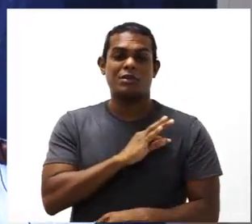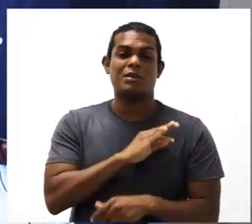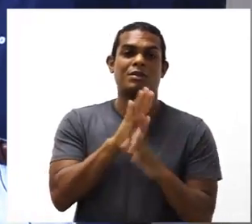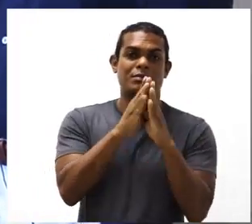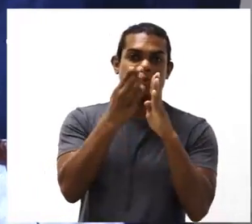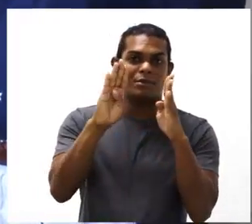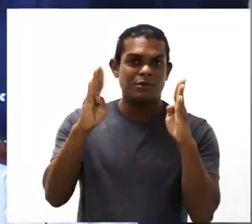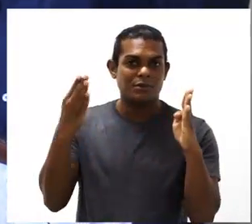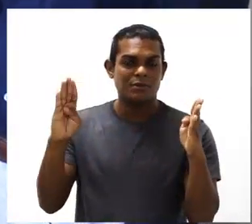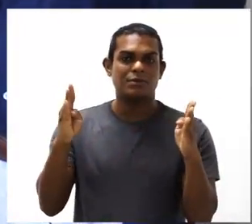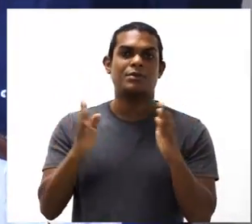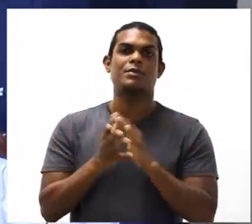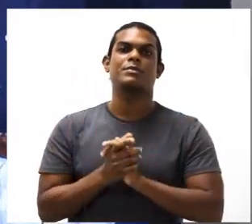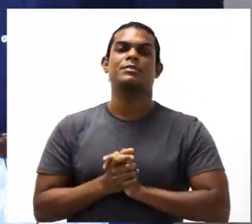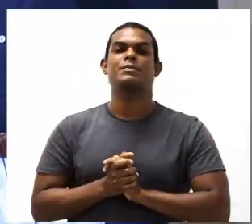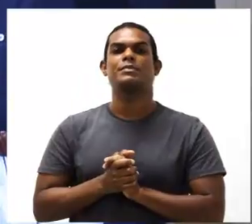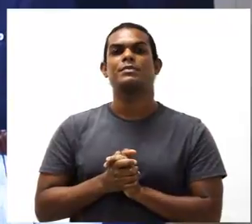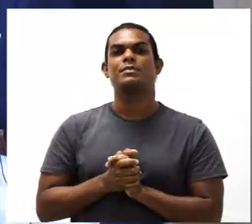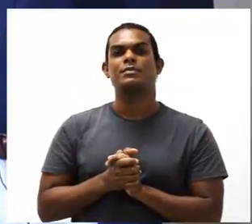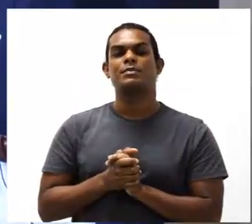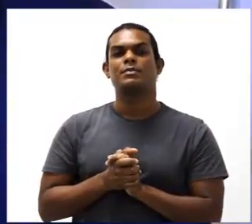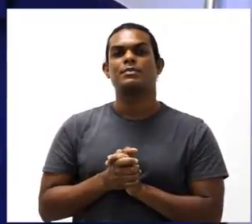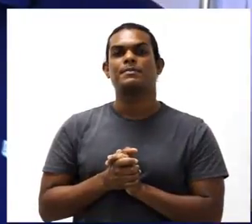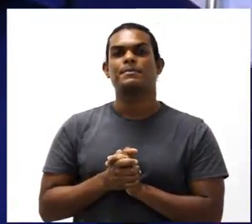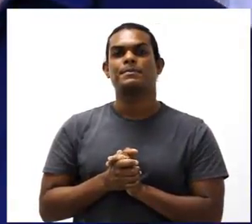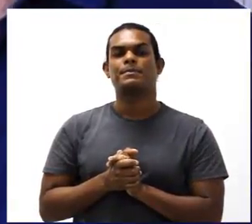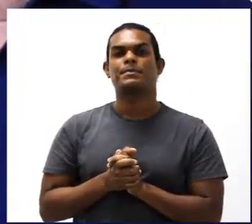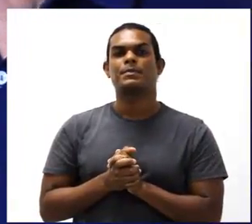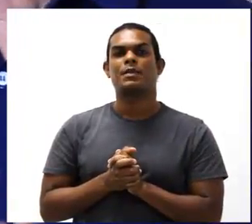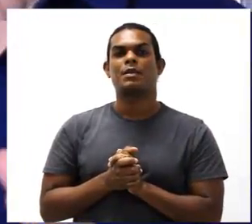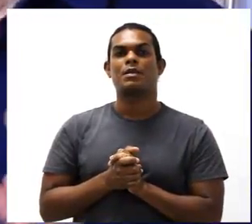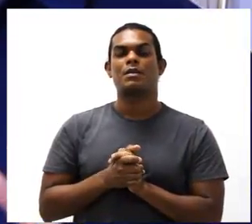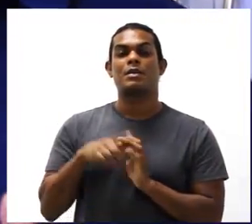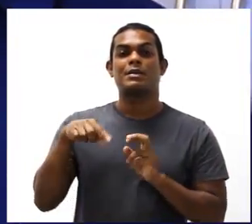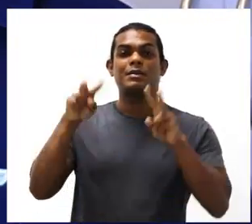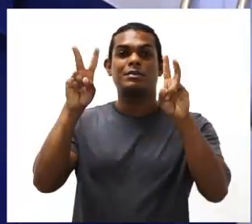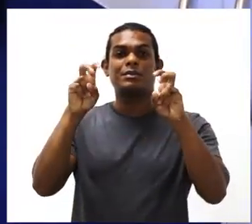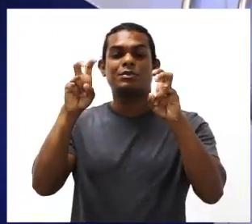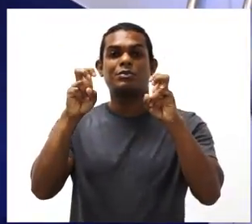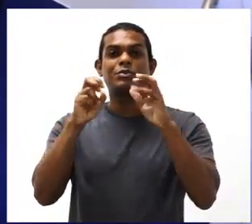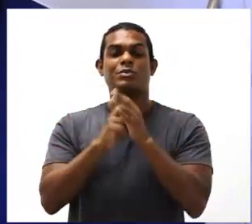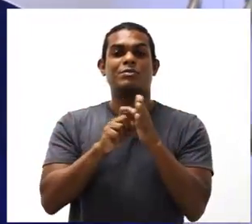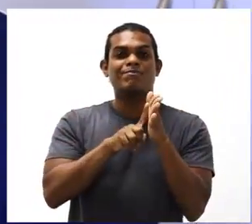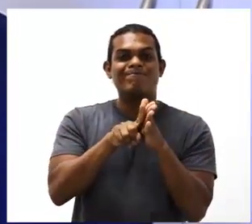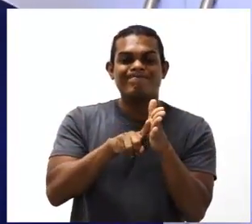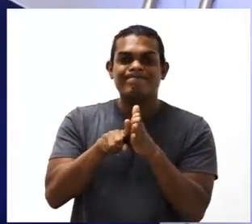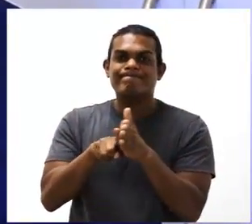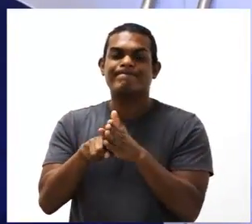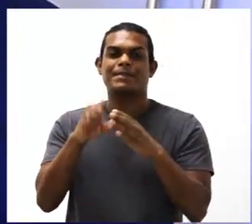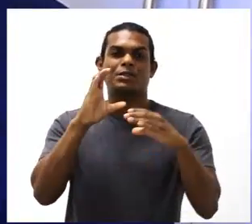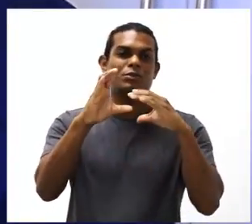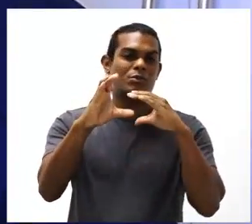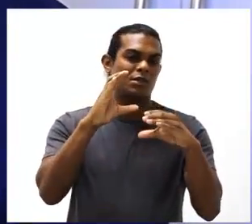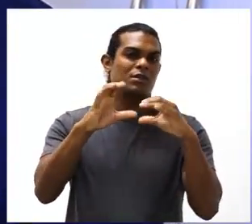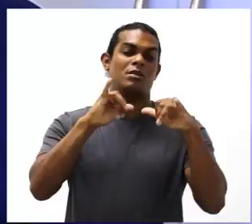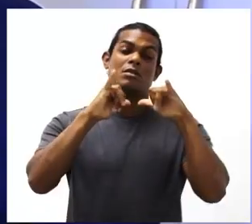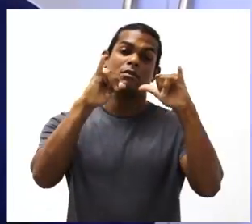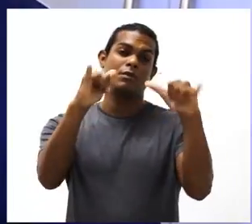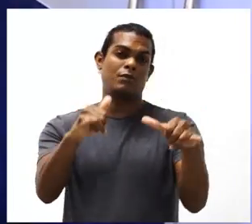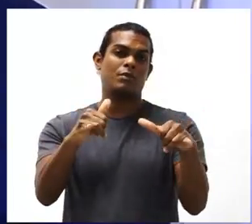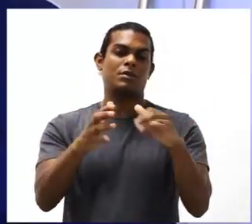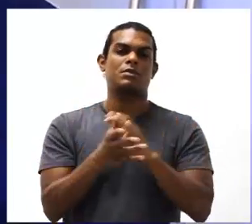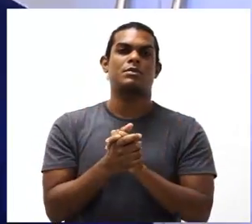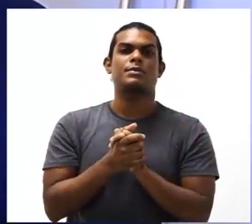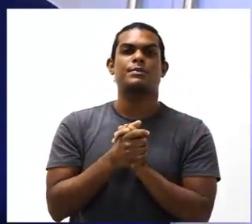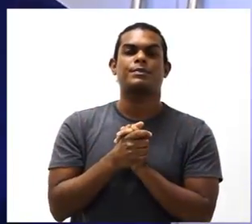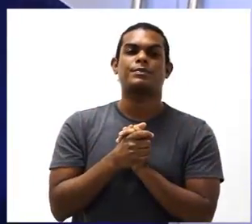técnicos da economia. Veja, essa questão de dado, informação, comunicação, na realidade, ela